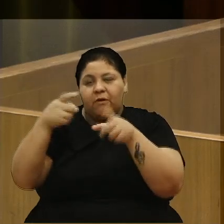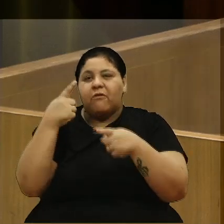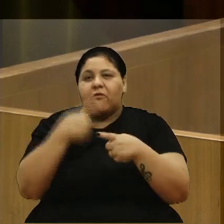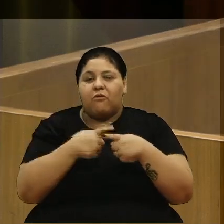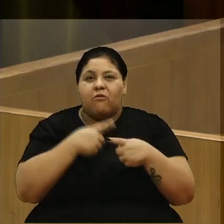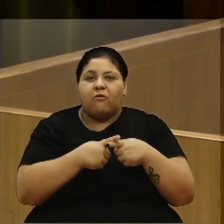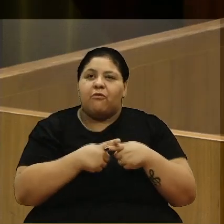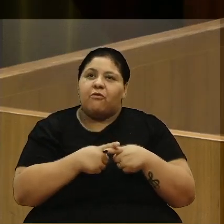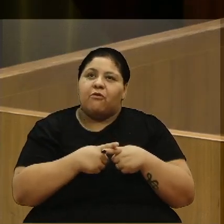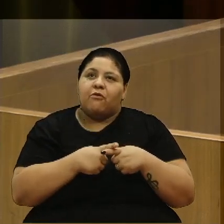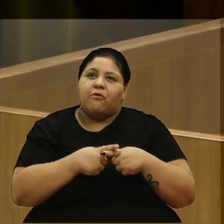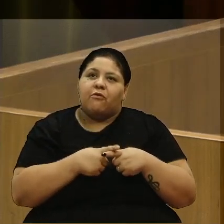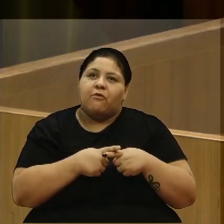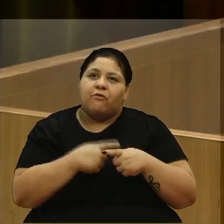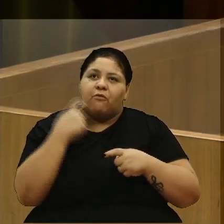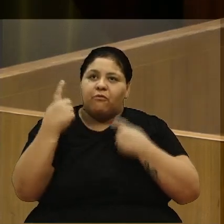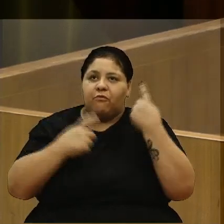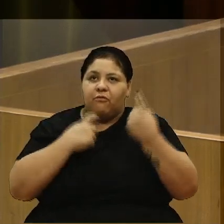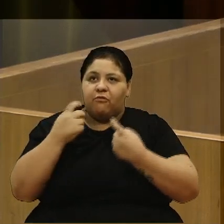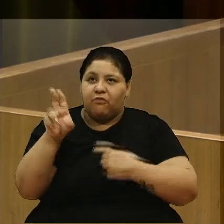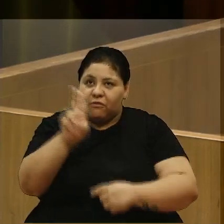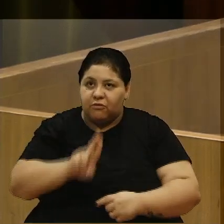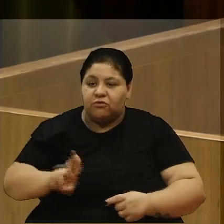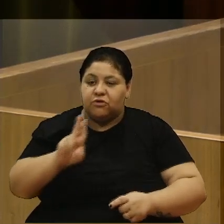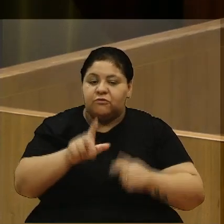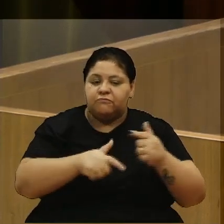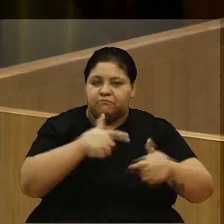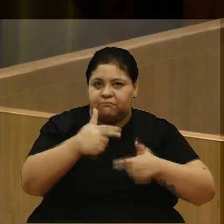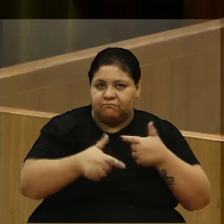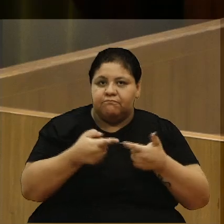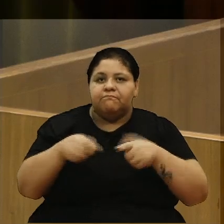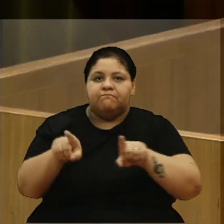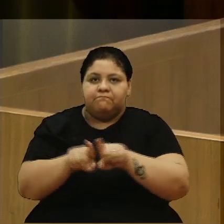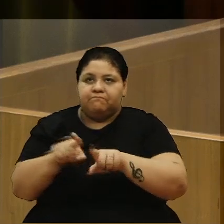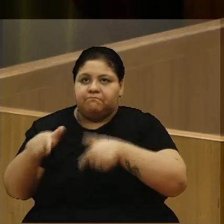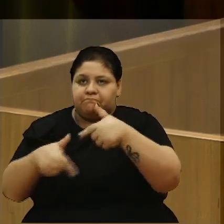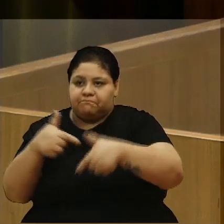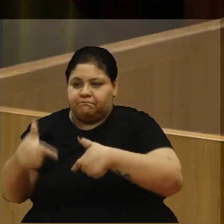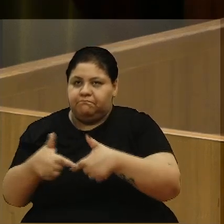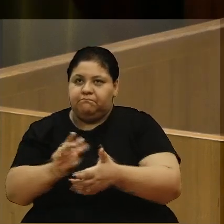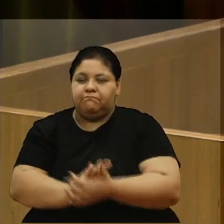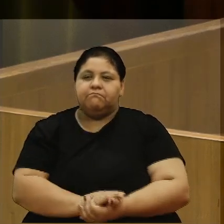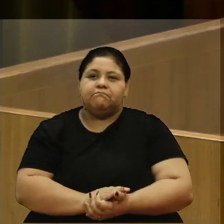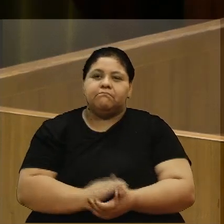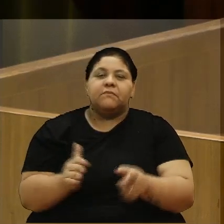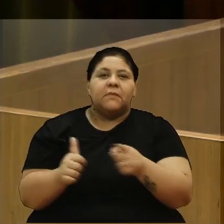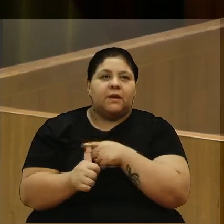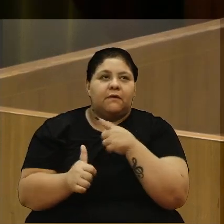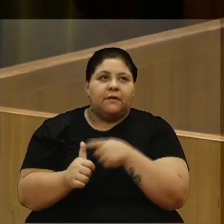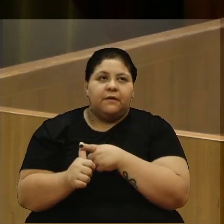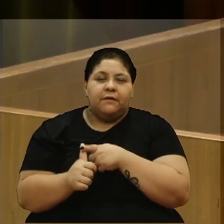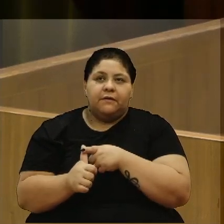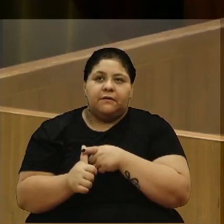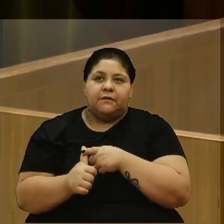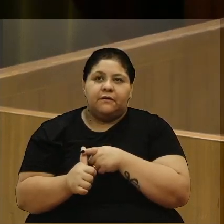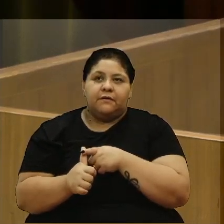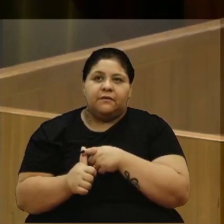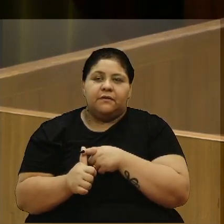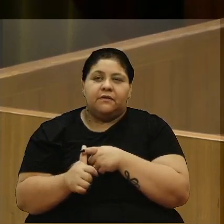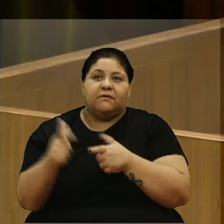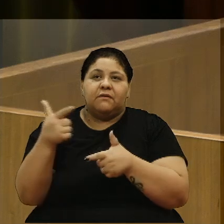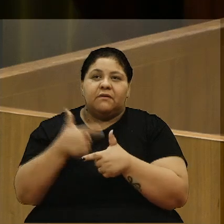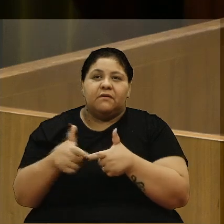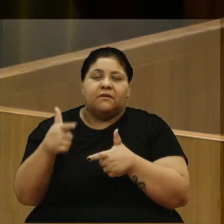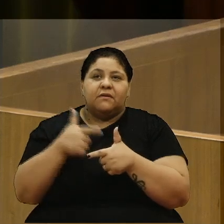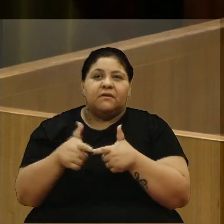porque são questões que estão preocupando os usuários dos serviços, mas também os trabalhadores. A primeira questão é sobre o problema que nós